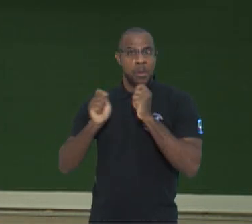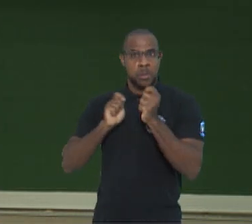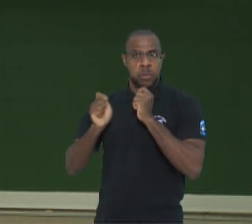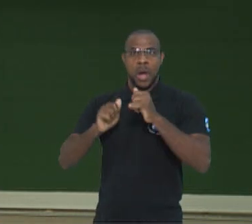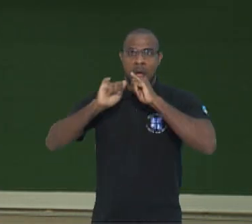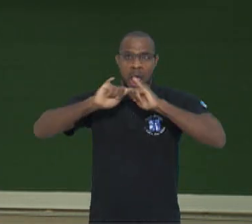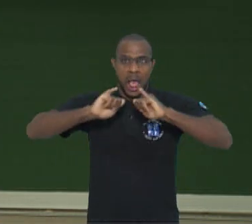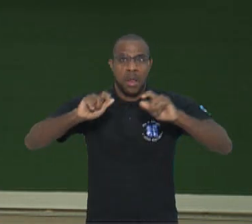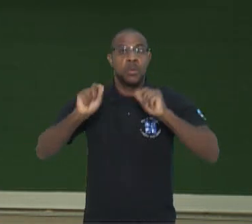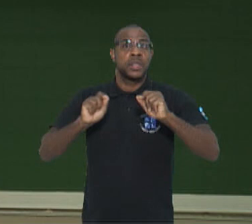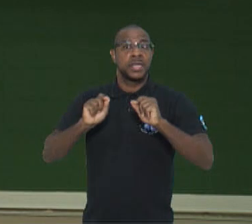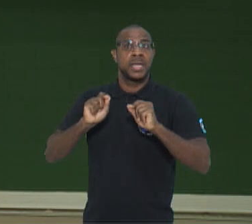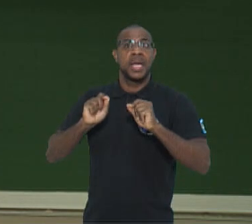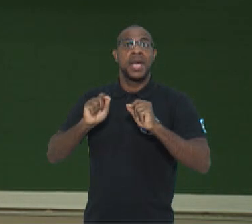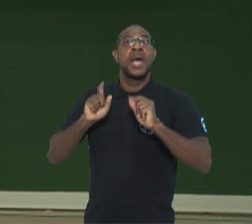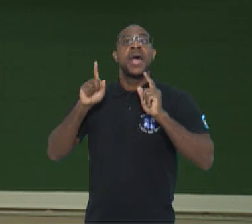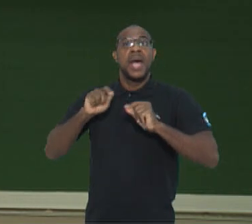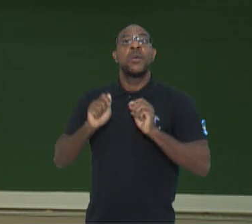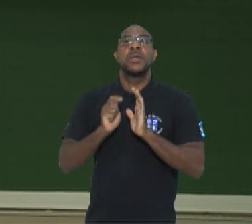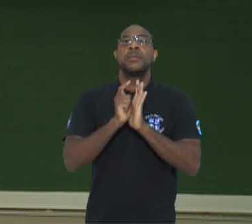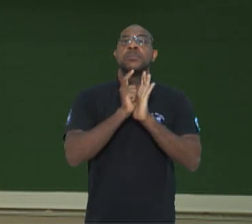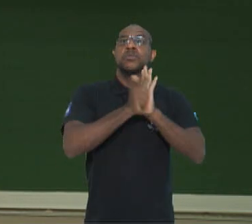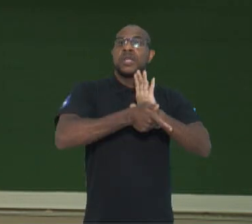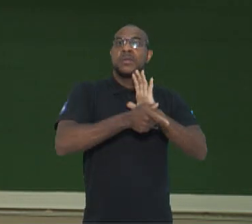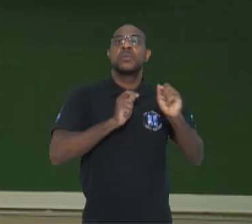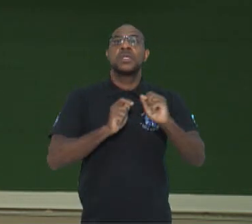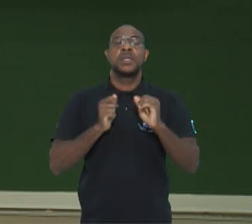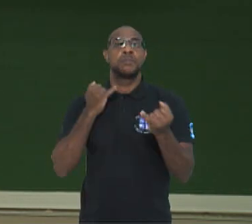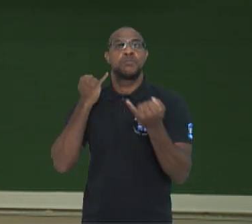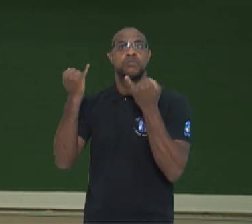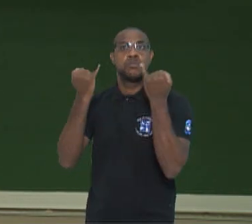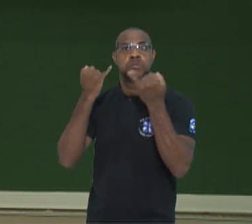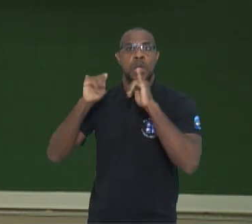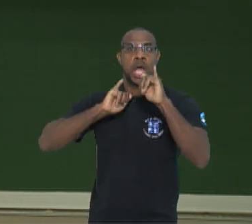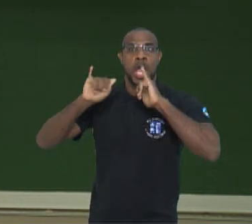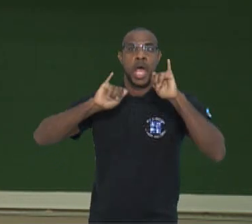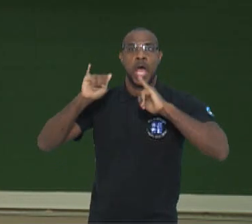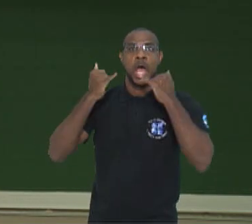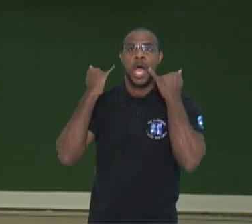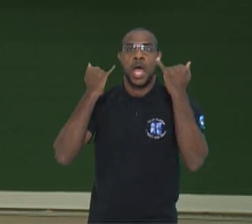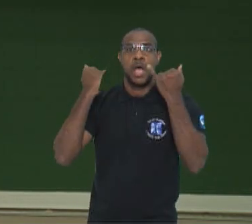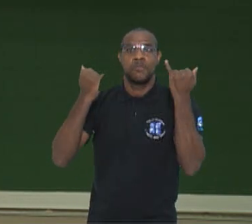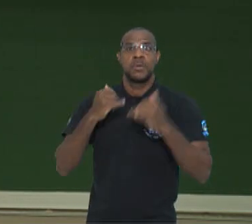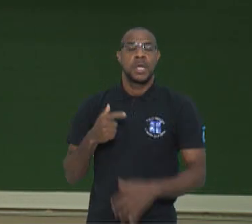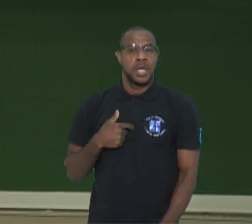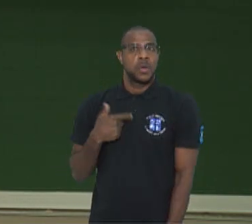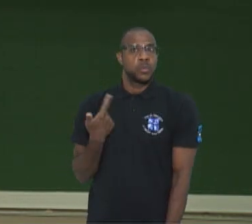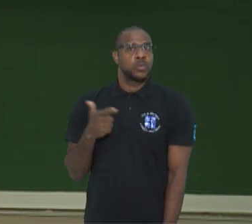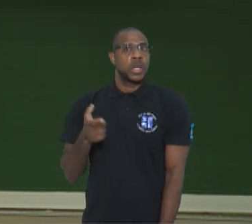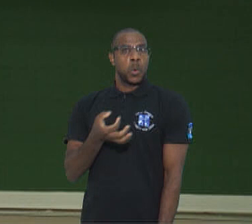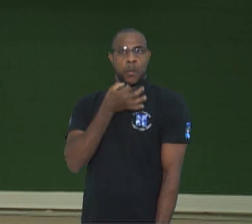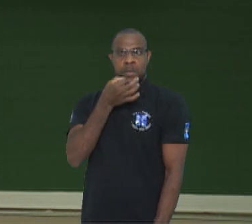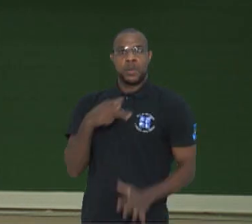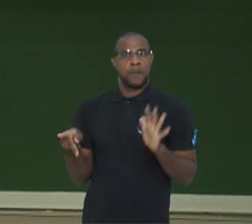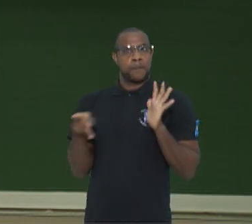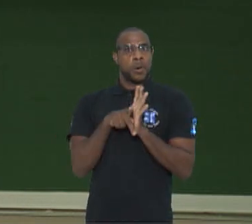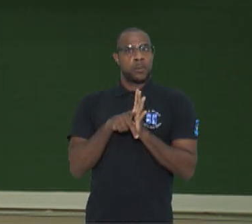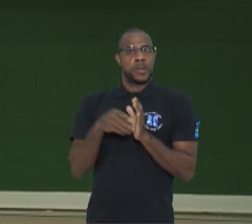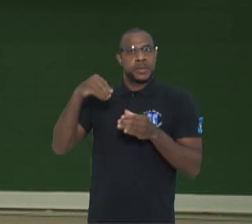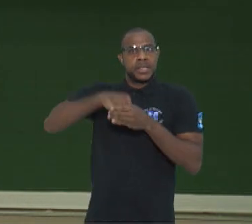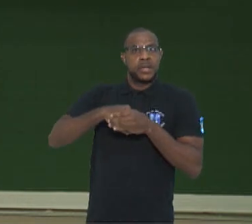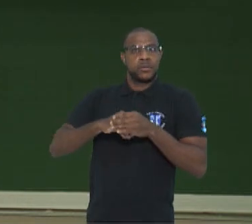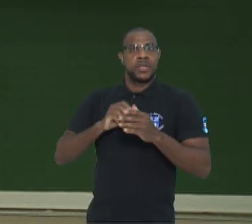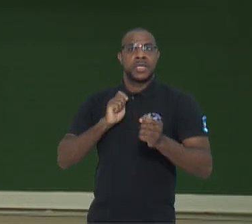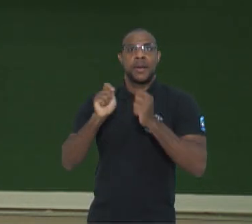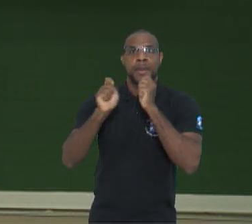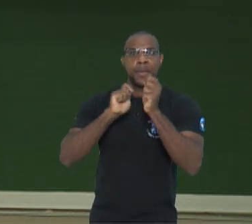dentro da tipologia informativa, ok? Então, eu não tenho opinião expressa na reportagem, eu